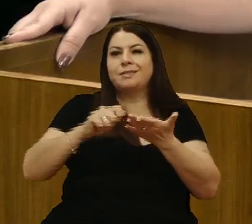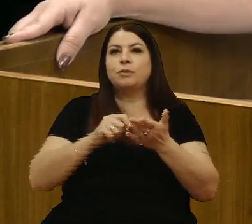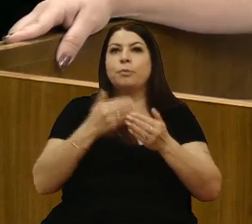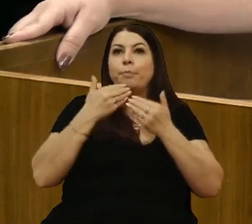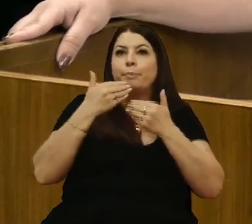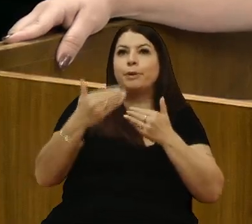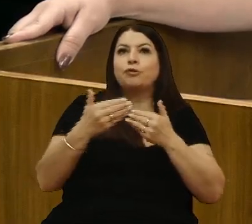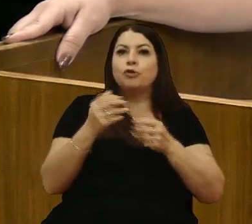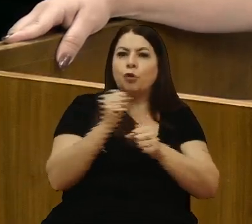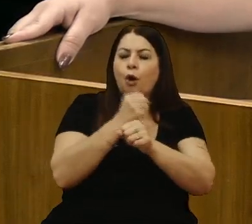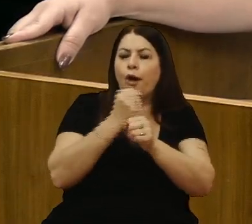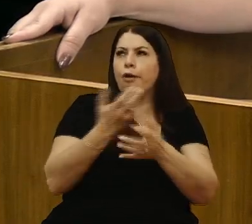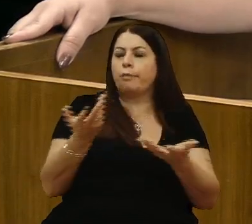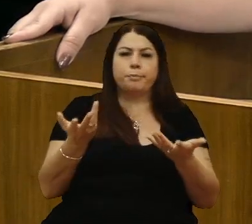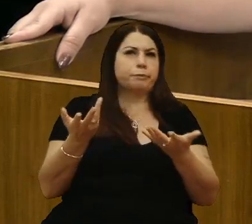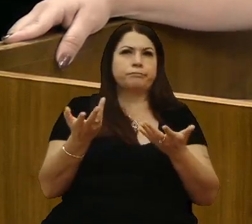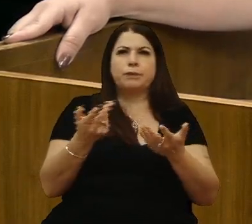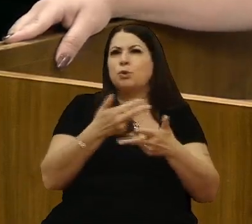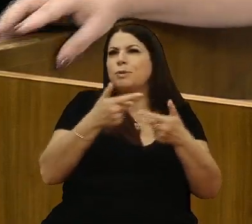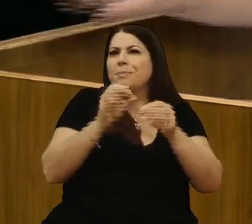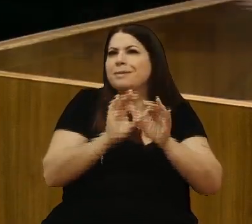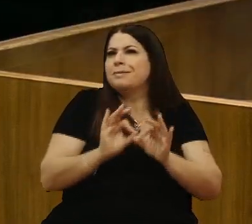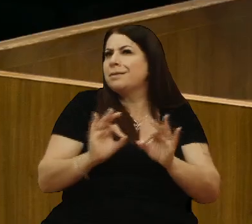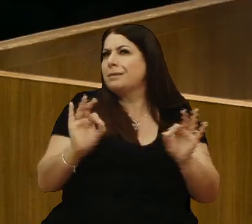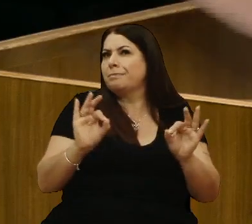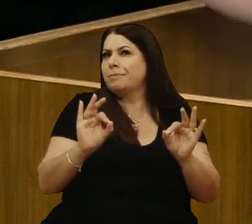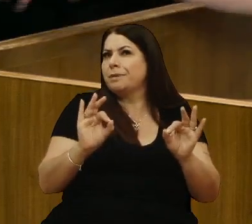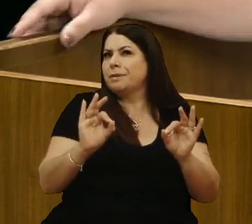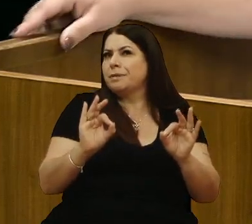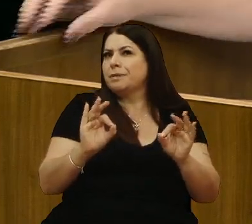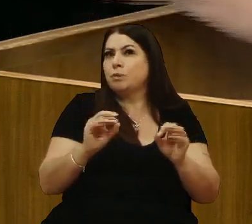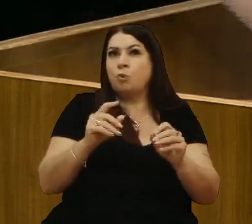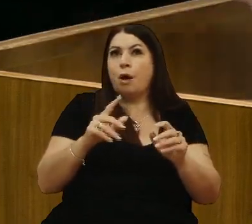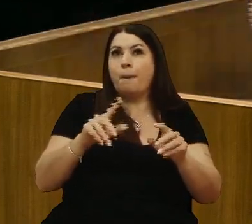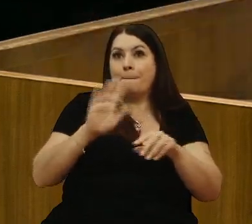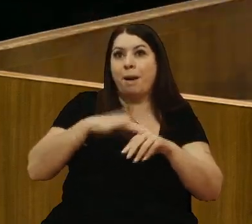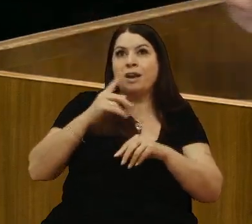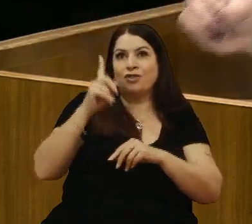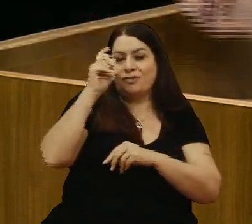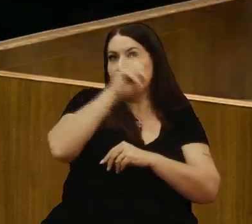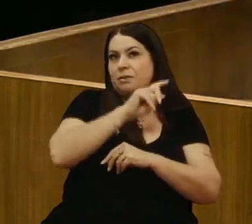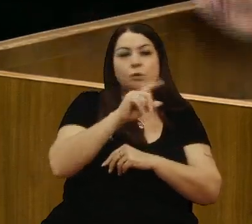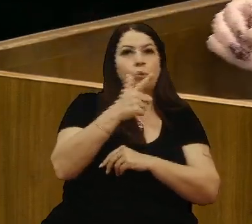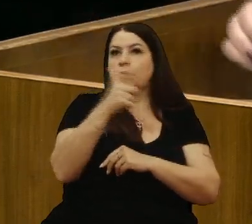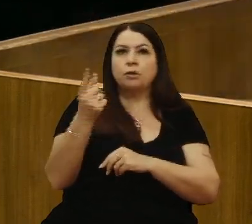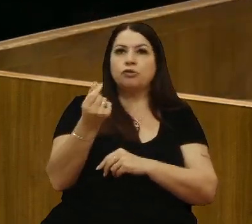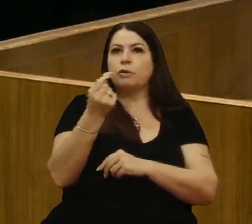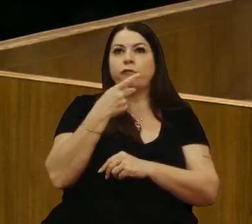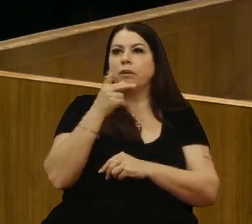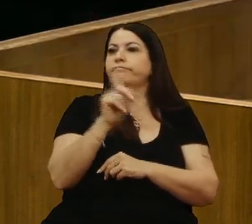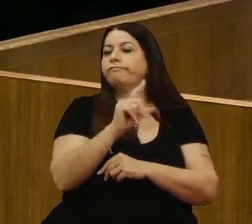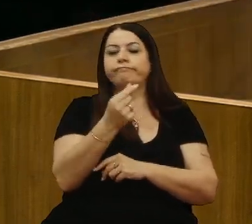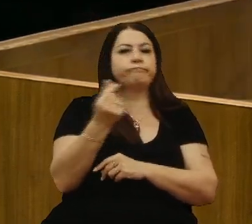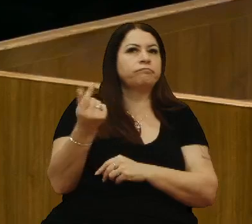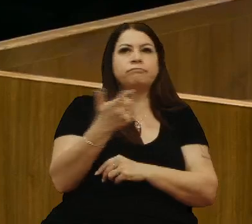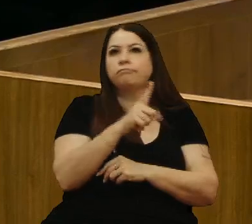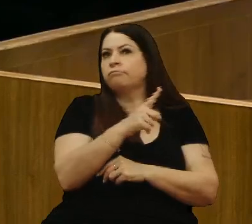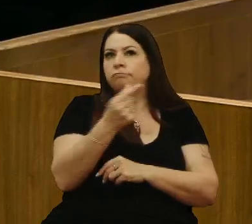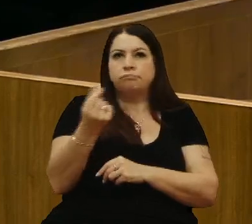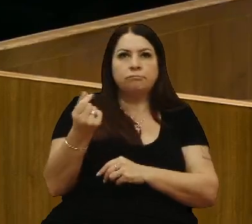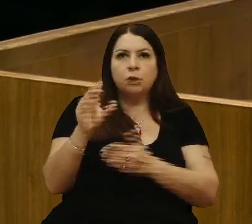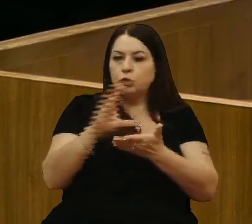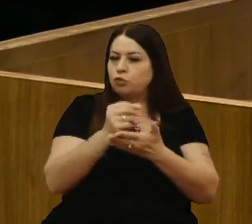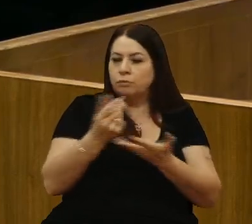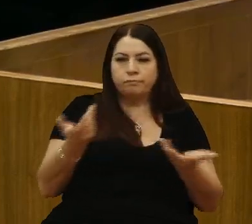pedido de obras, seja das coisas mais simples às mais complexas, não tem dinheiro, não tem